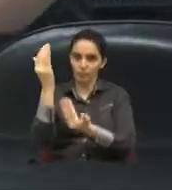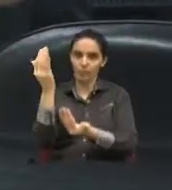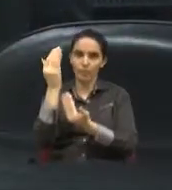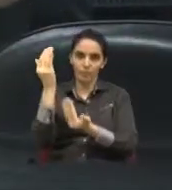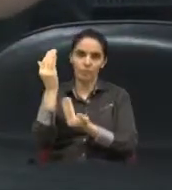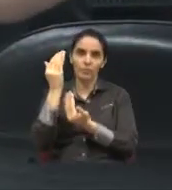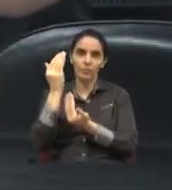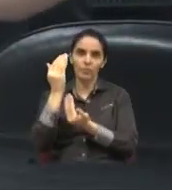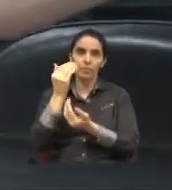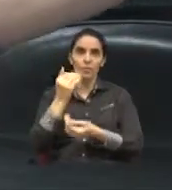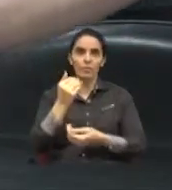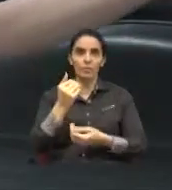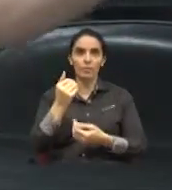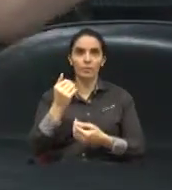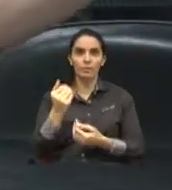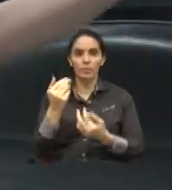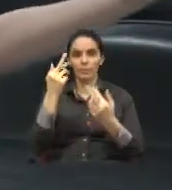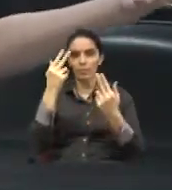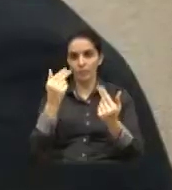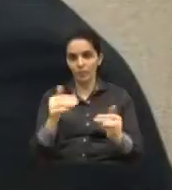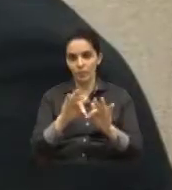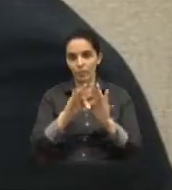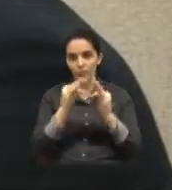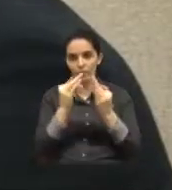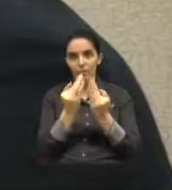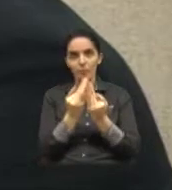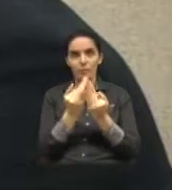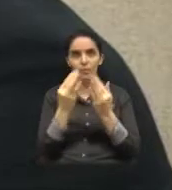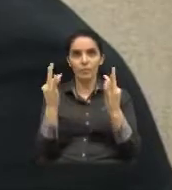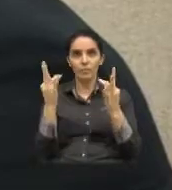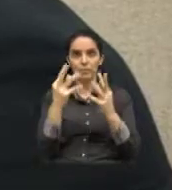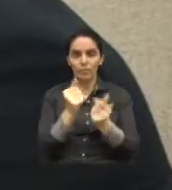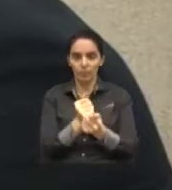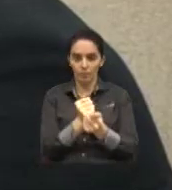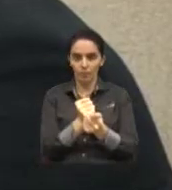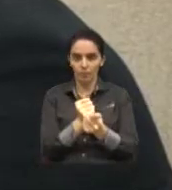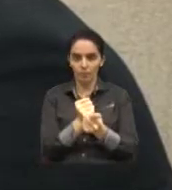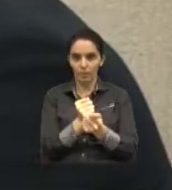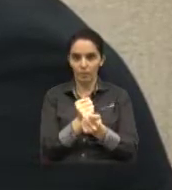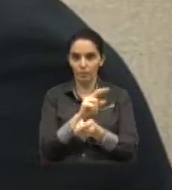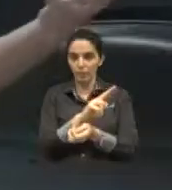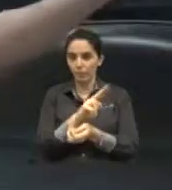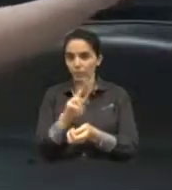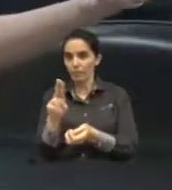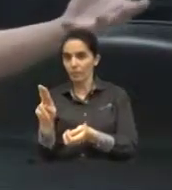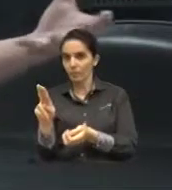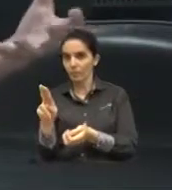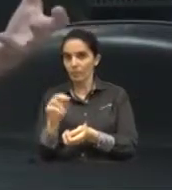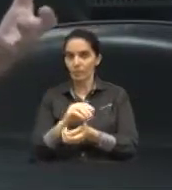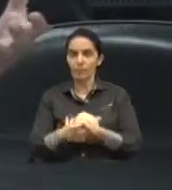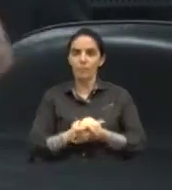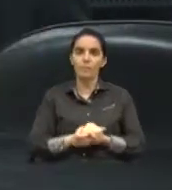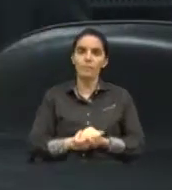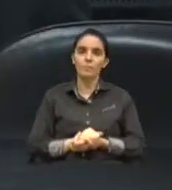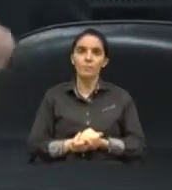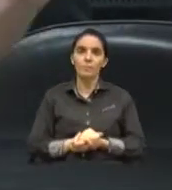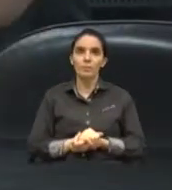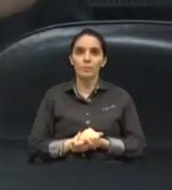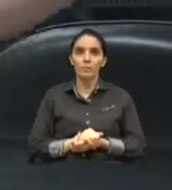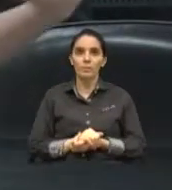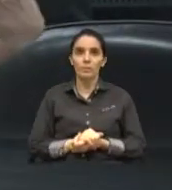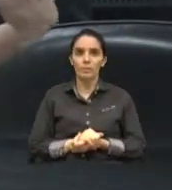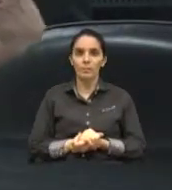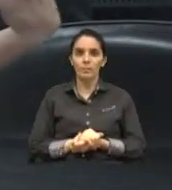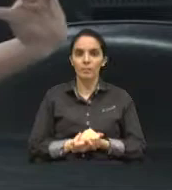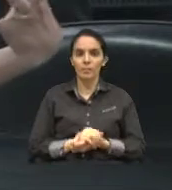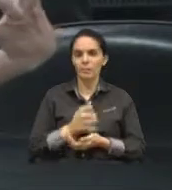que vi aqui o Richinha e toda a família, com certeza um nome dado não era uma coisa que nós gostaríamos,